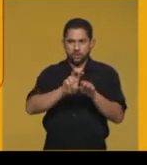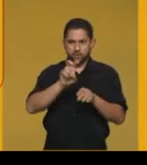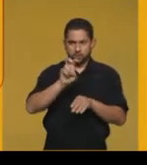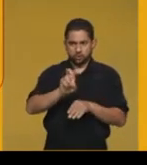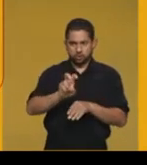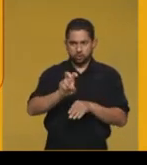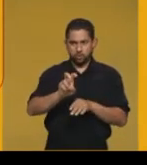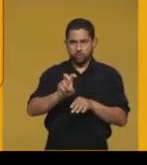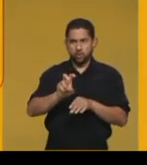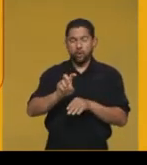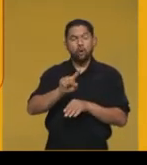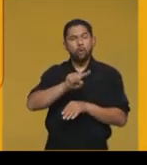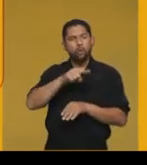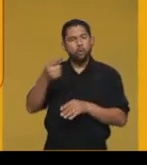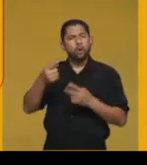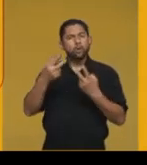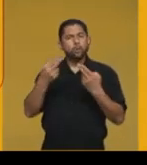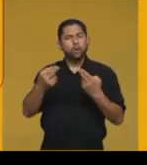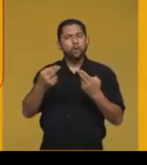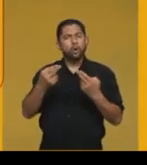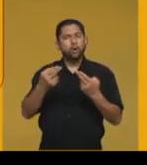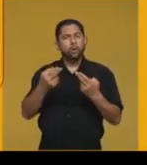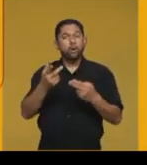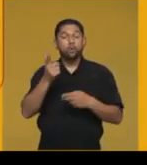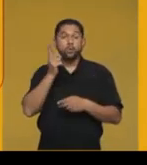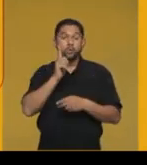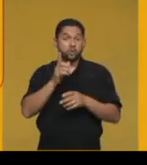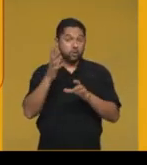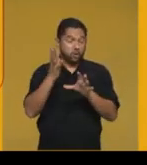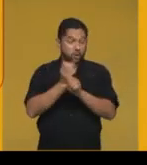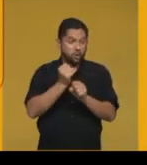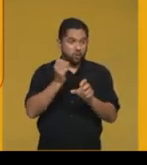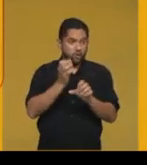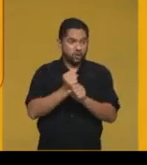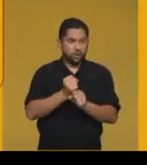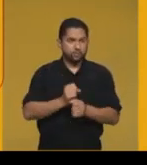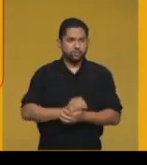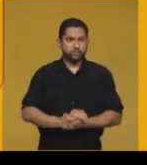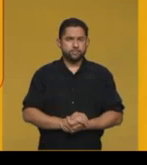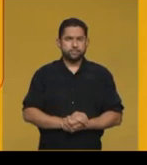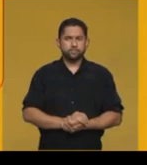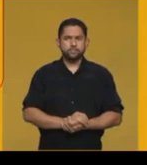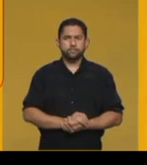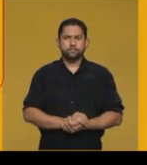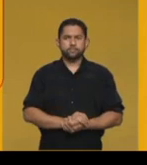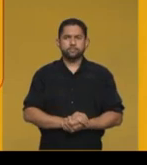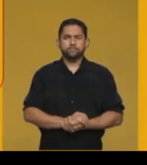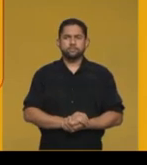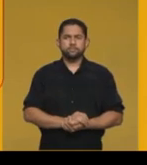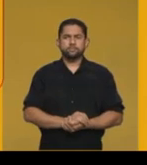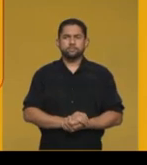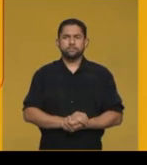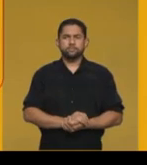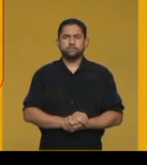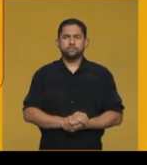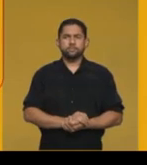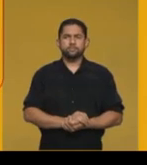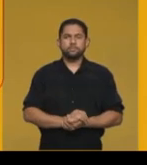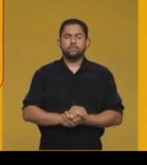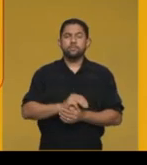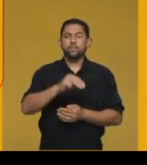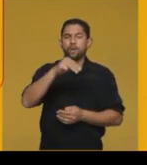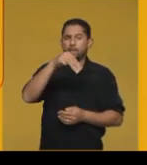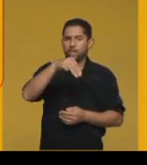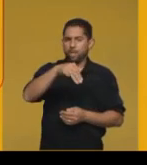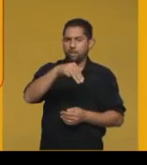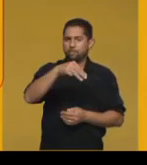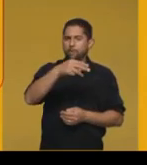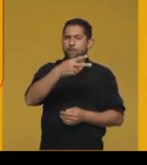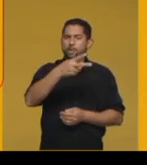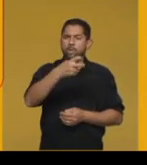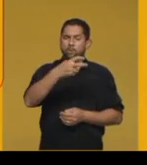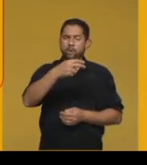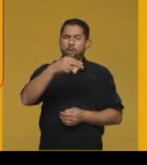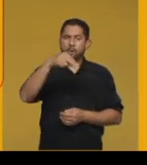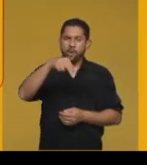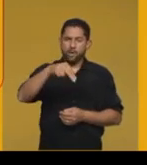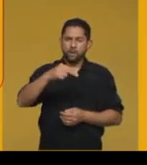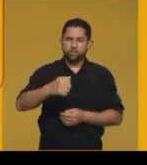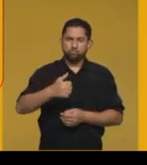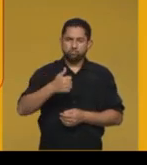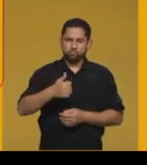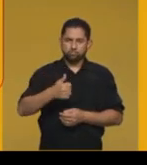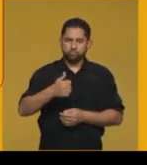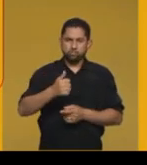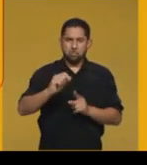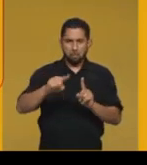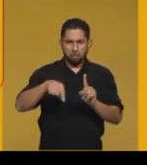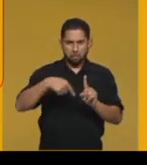saber fazer esse cálculo, que vai ser a concentração será o número de mols da primeira solução mais o